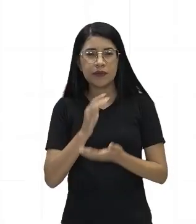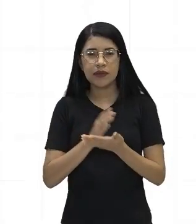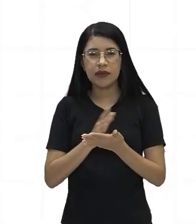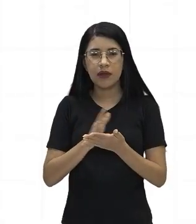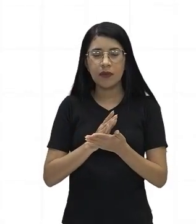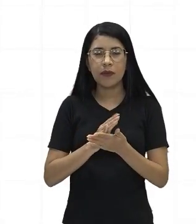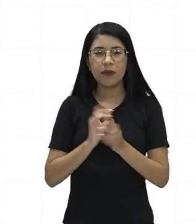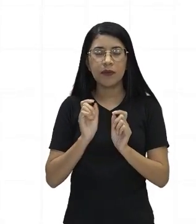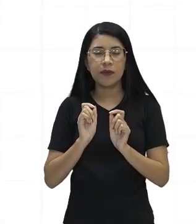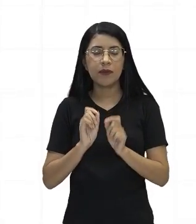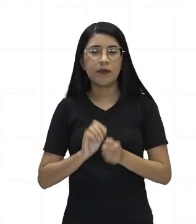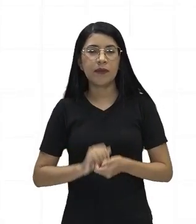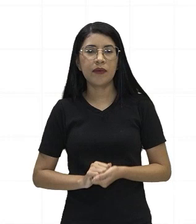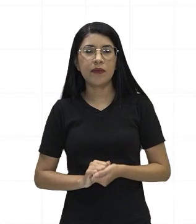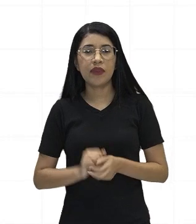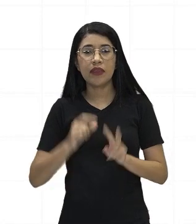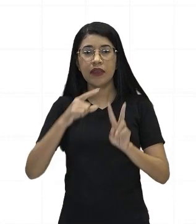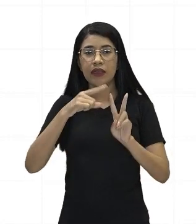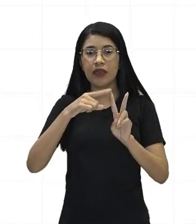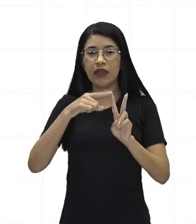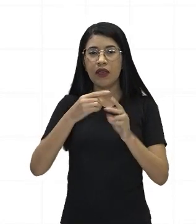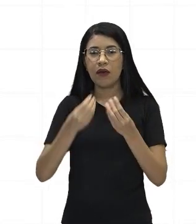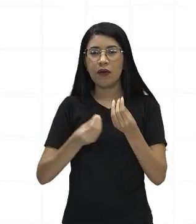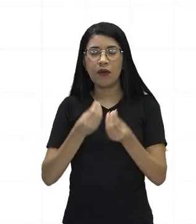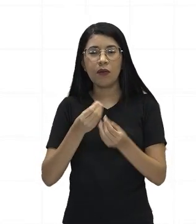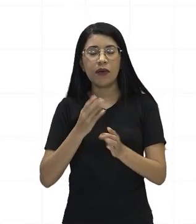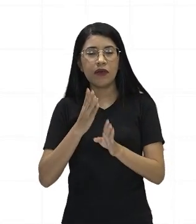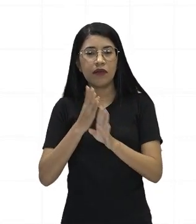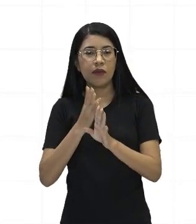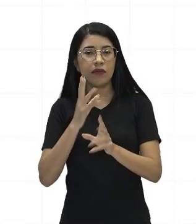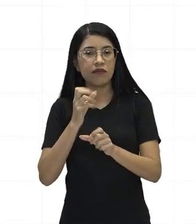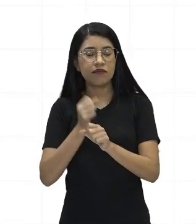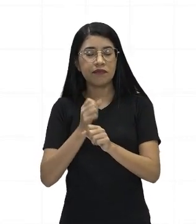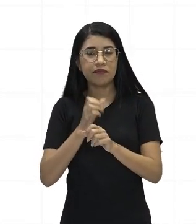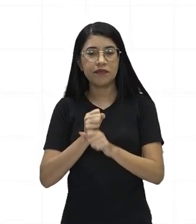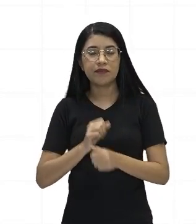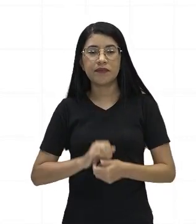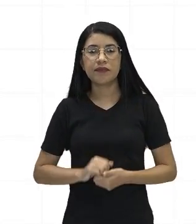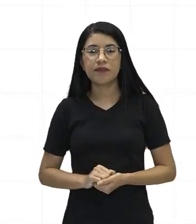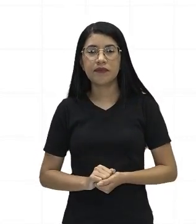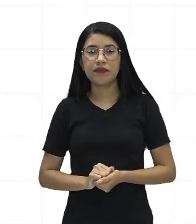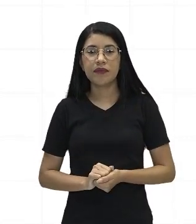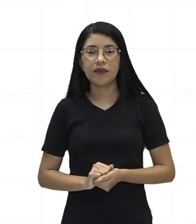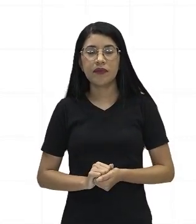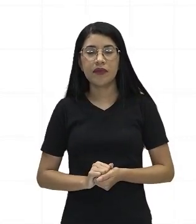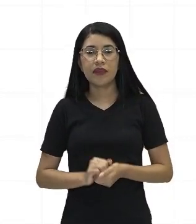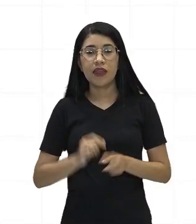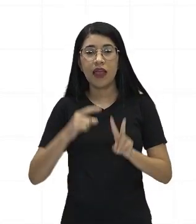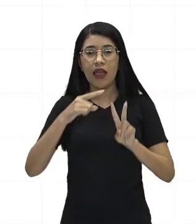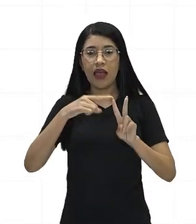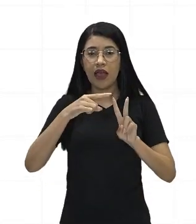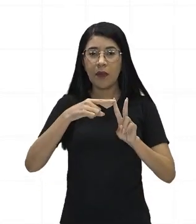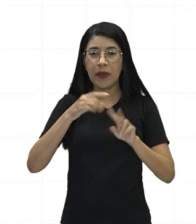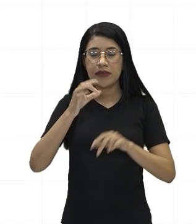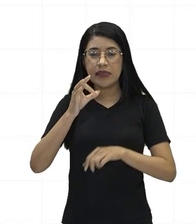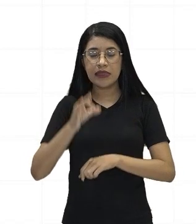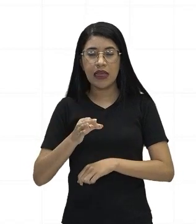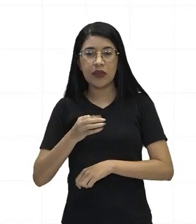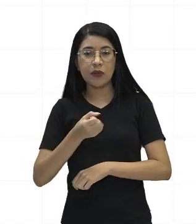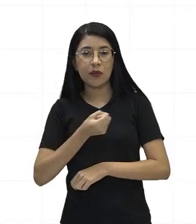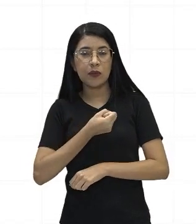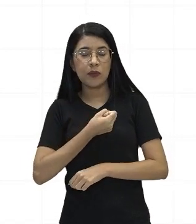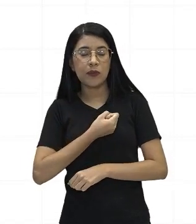de uma raiz quadrada. Olha só. Primeiro, raiz quadrada exata de um